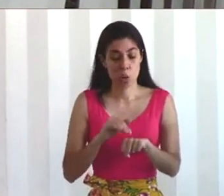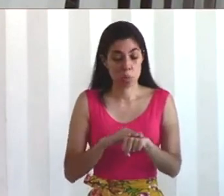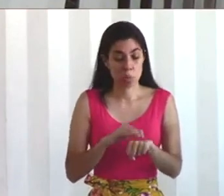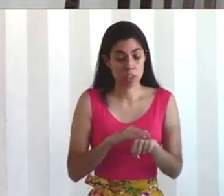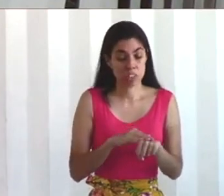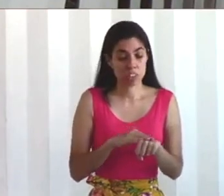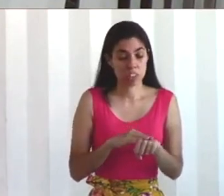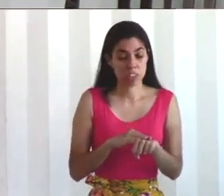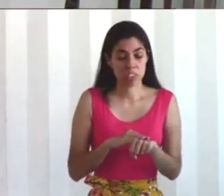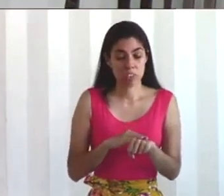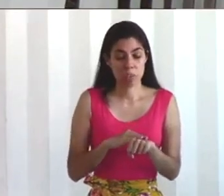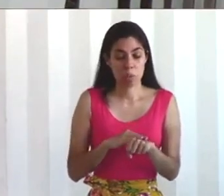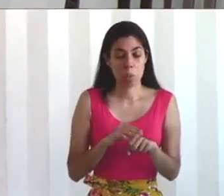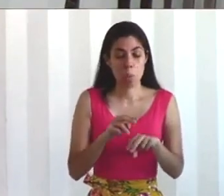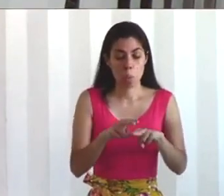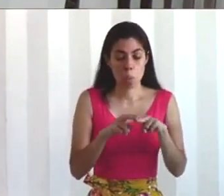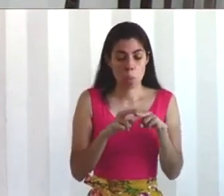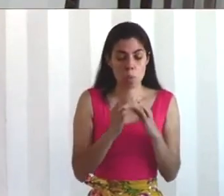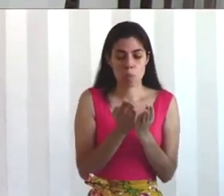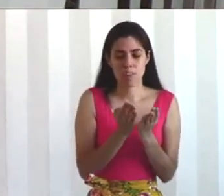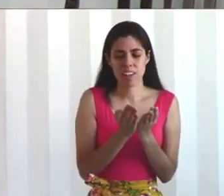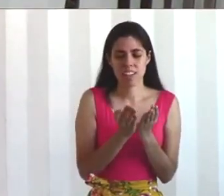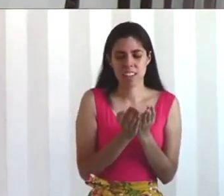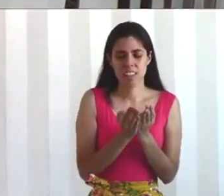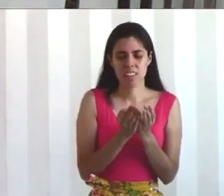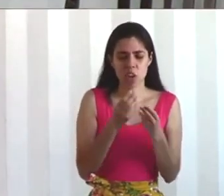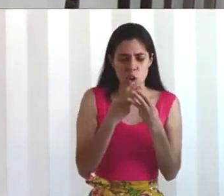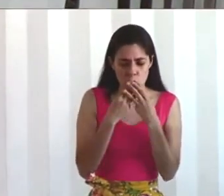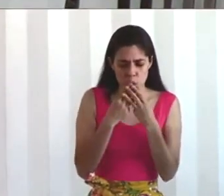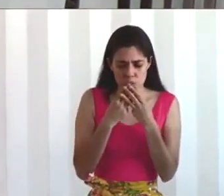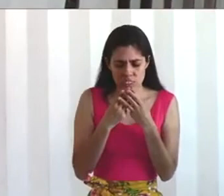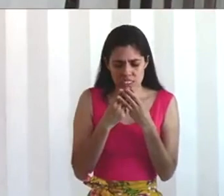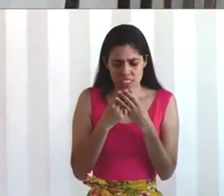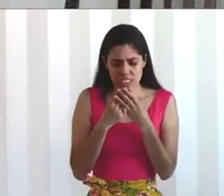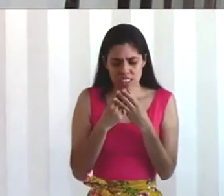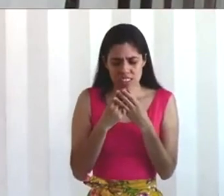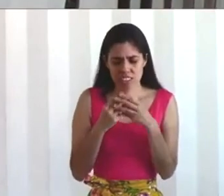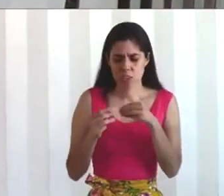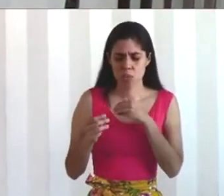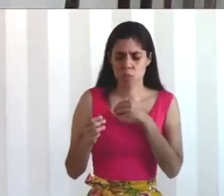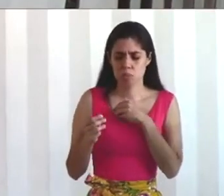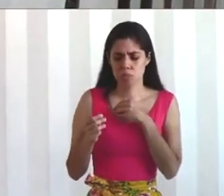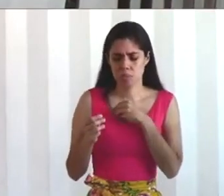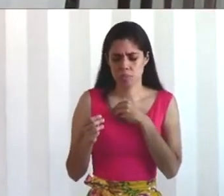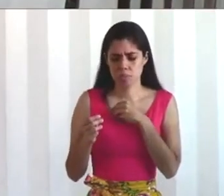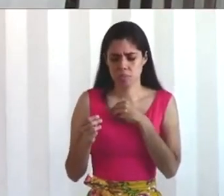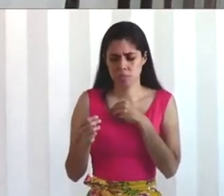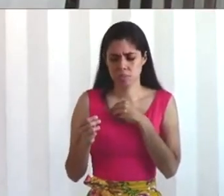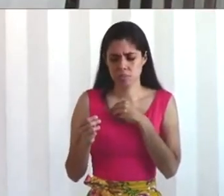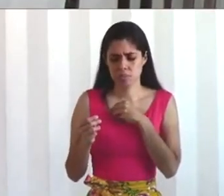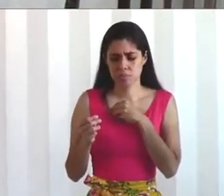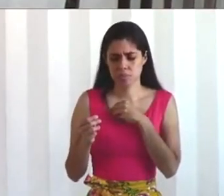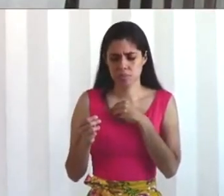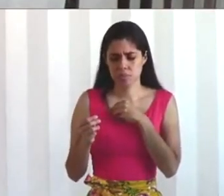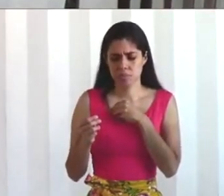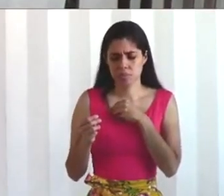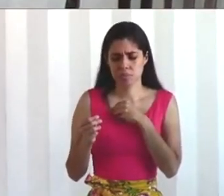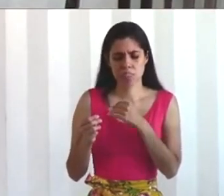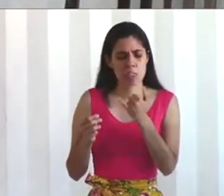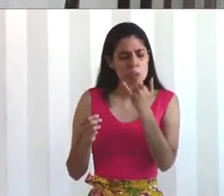pela palavra, confessando os nossos pecados, porque somos muito pecadores, Senhor, mas